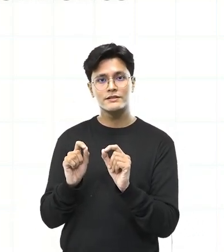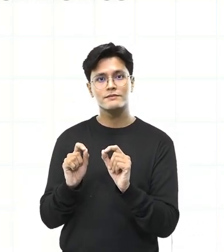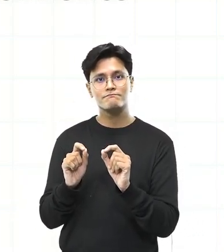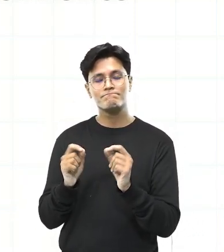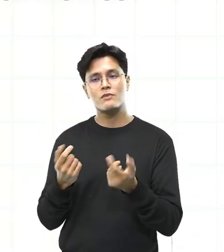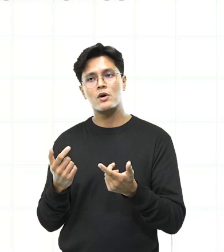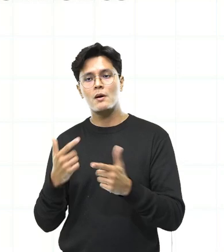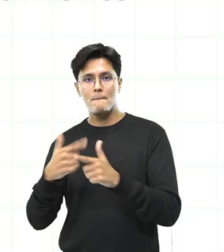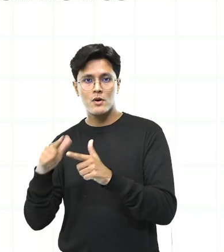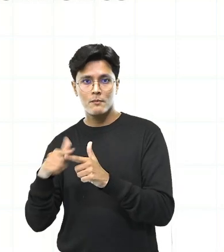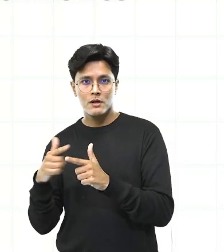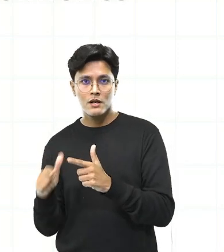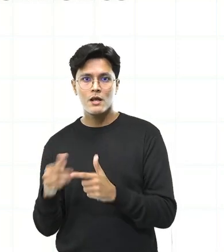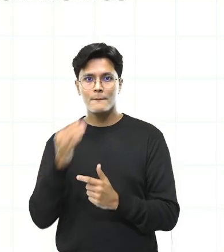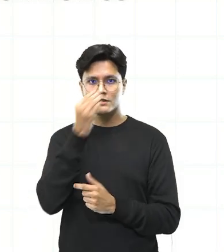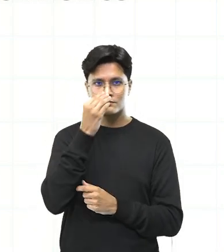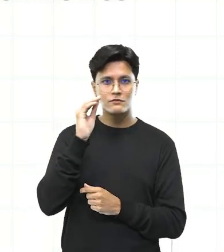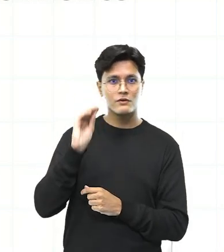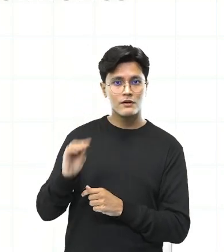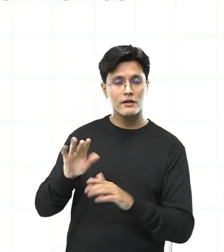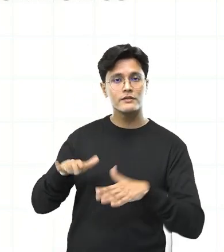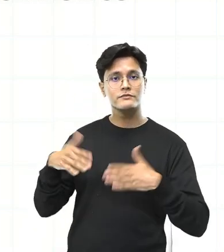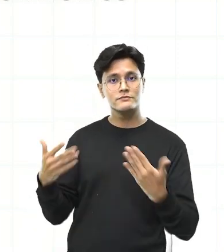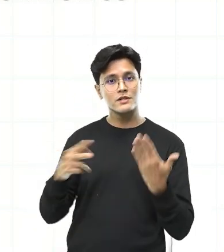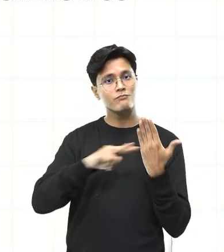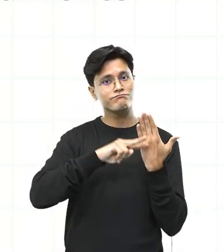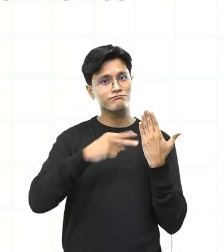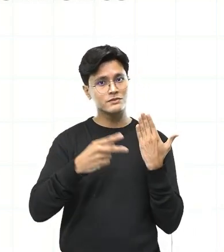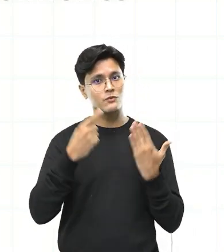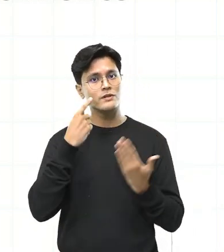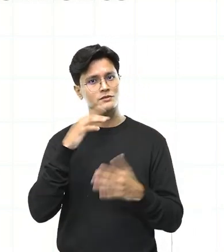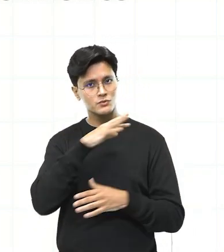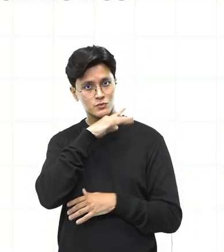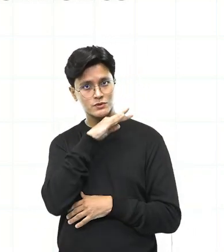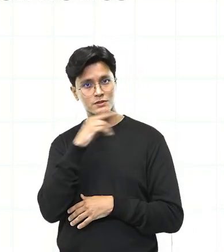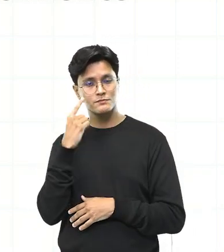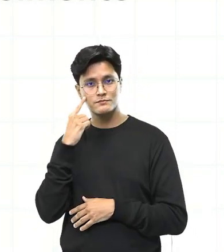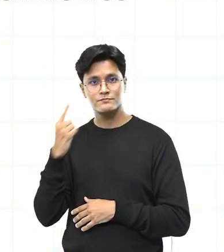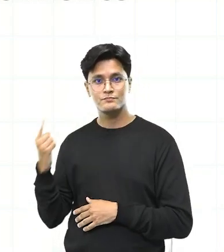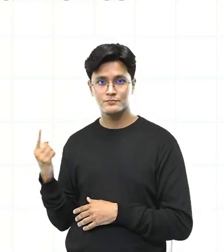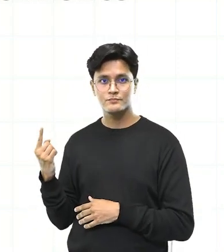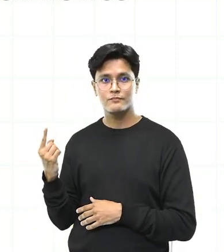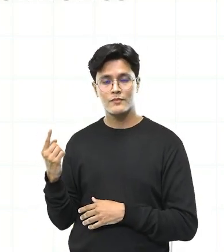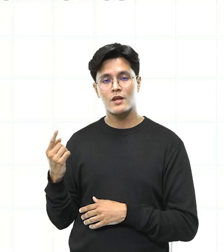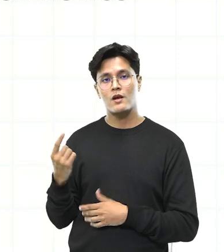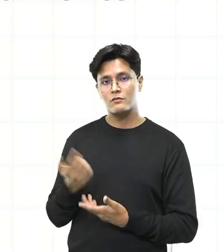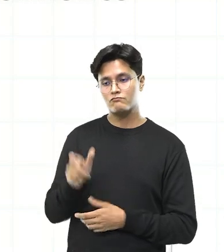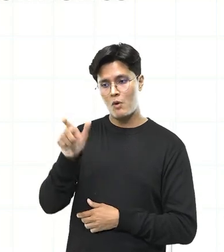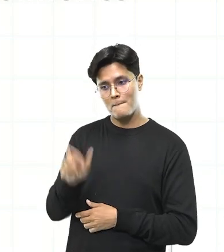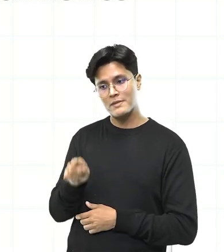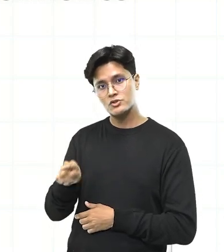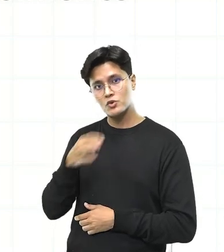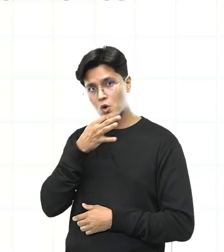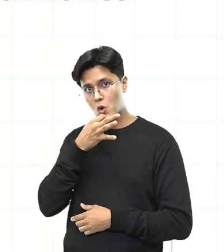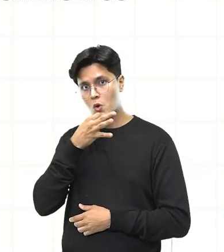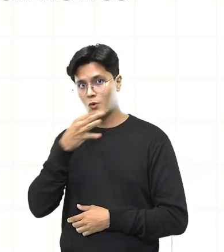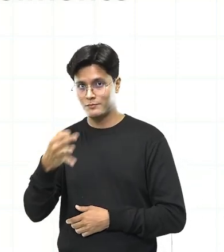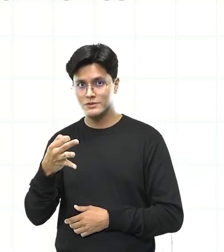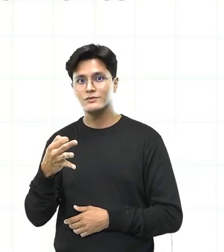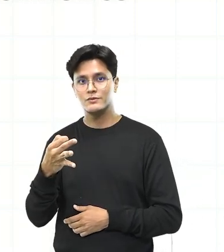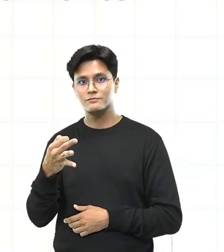as causas ambientais. Alguém comentou, então, sobre esse texto. Eu li esse texto, né? E aí eu vou tecer